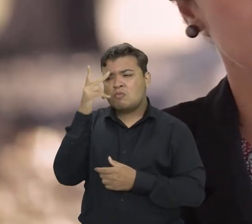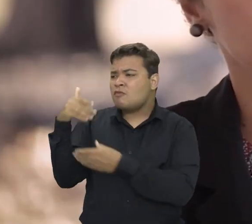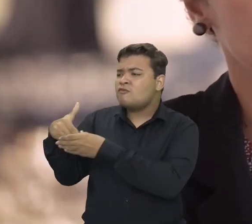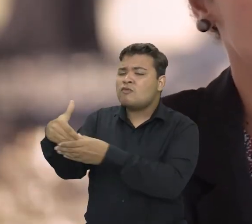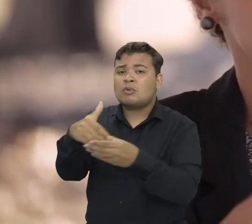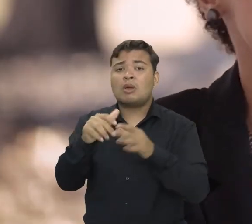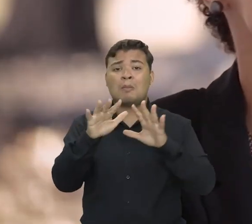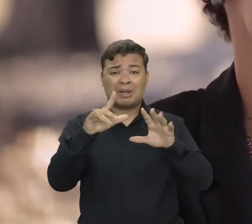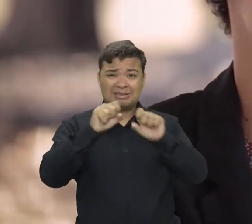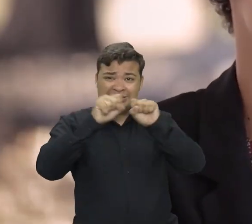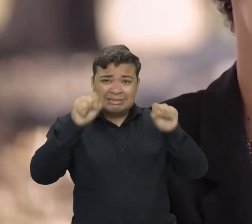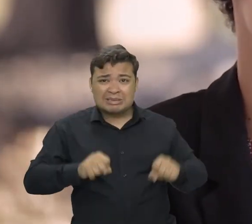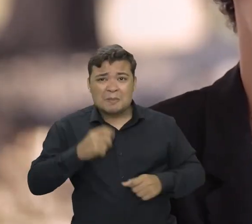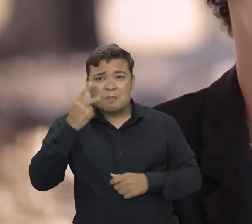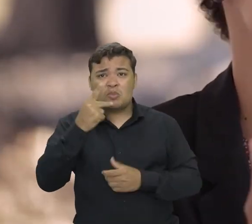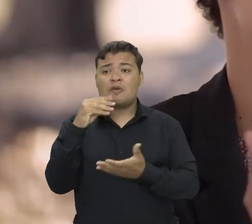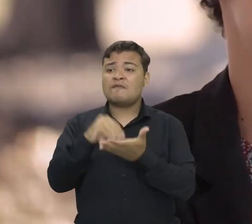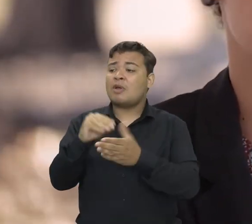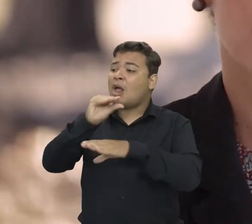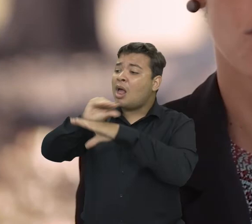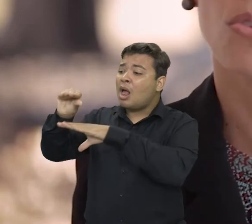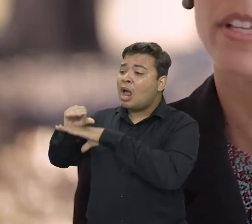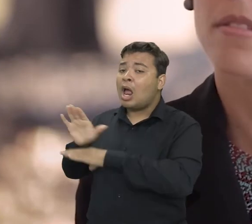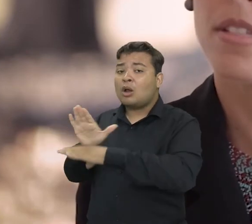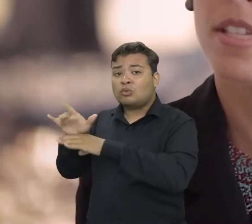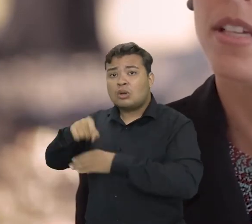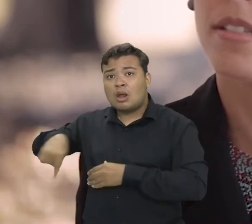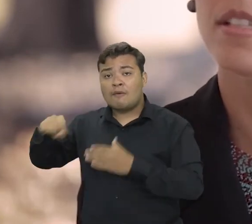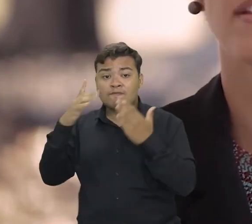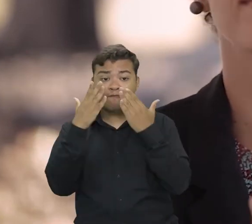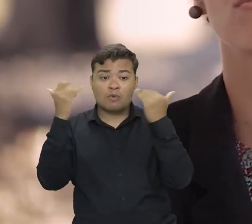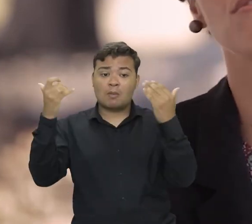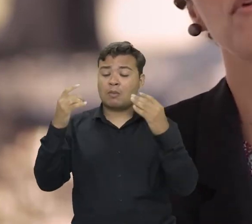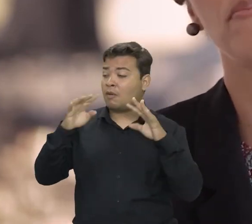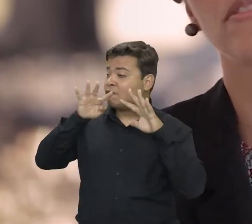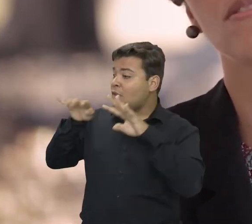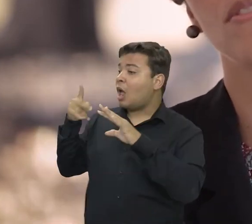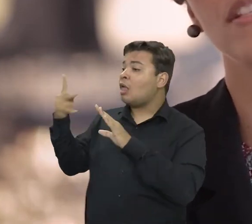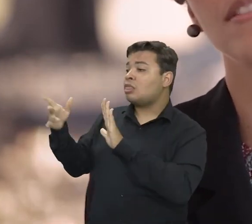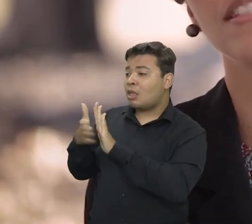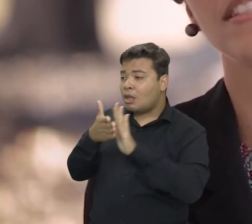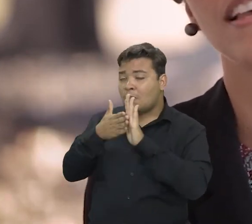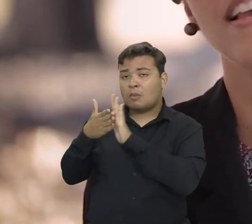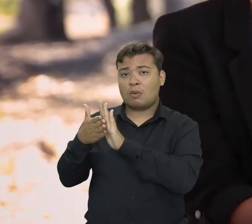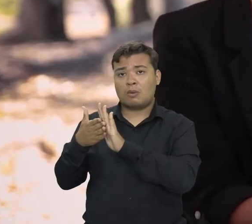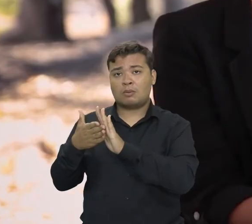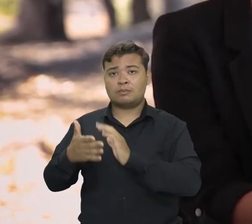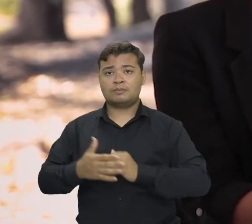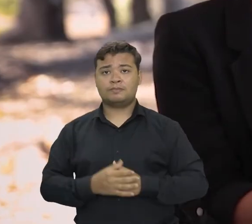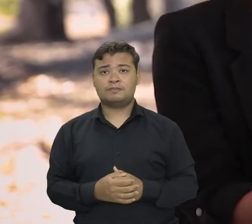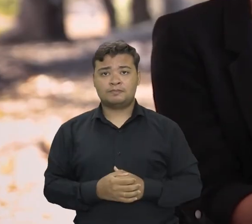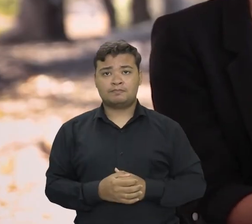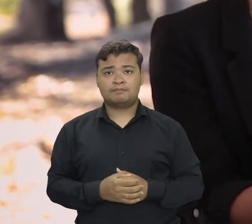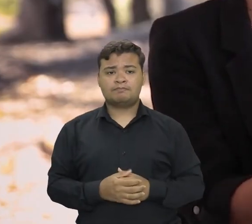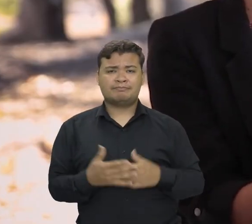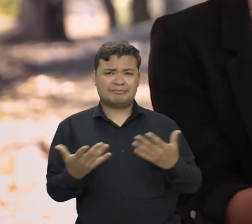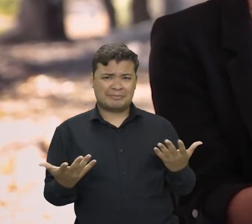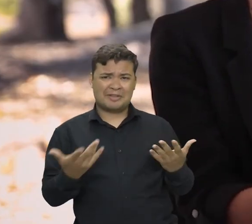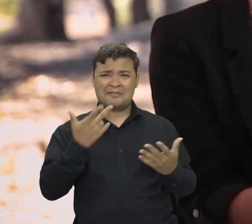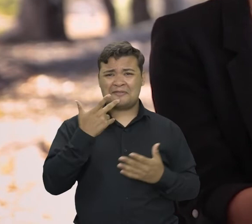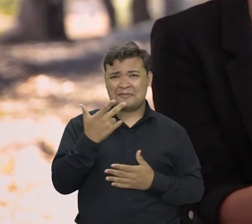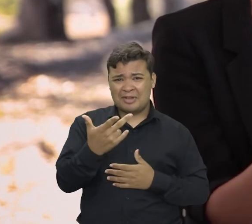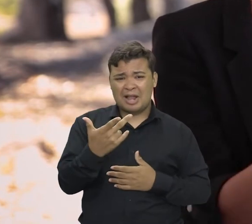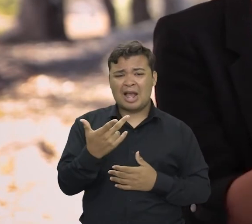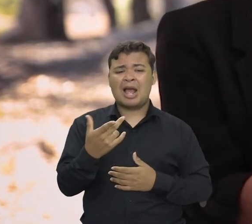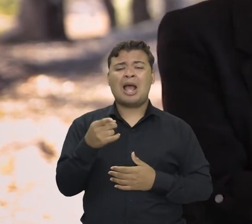político que não dá os recursos para que essas pessoas sejam conhecidas e tenham as suas propostas conhecidas. Então é muito